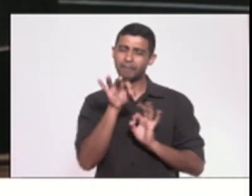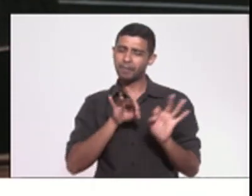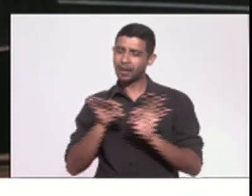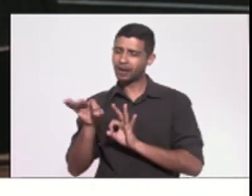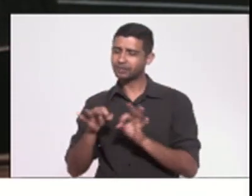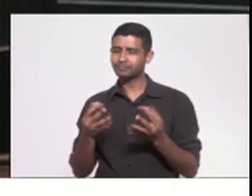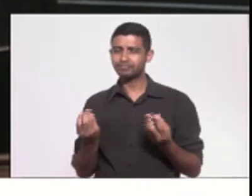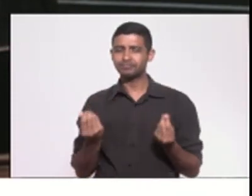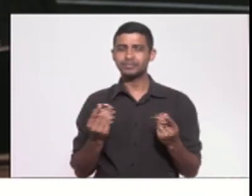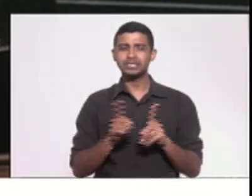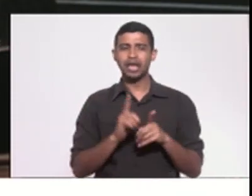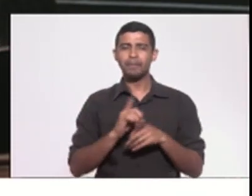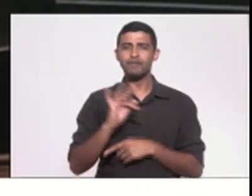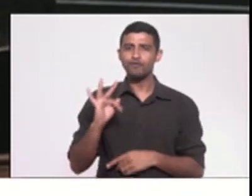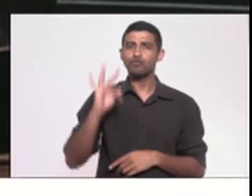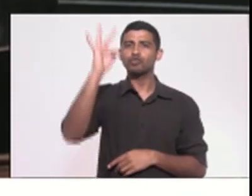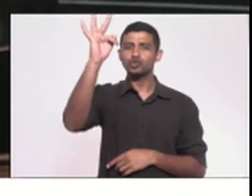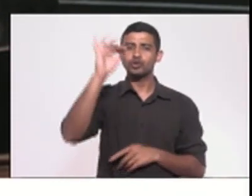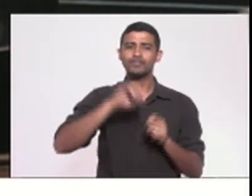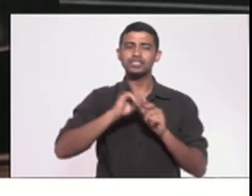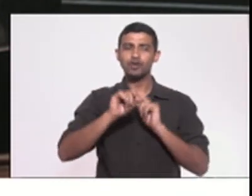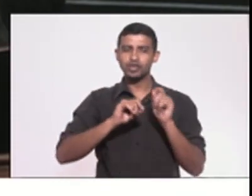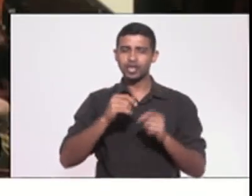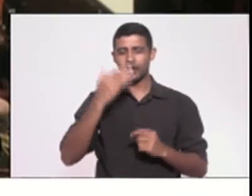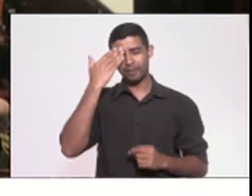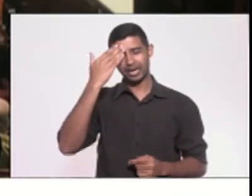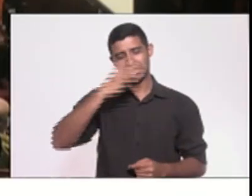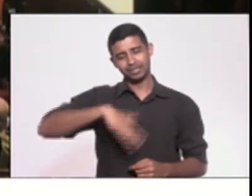e o que se pretende daqui para frente. Muito obrigado.